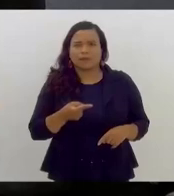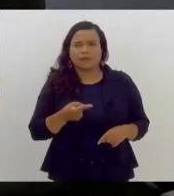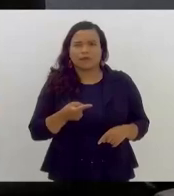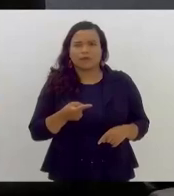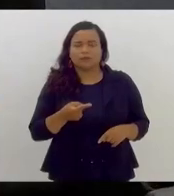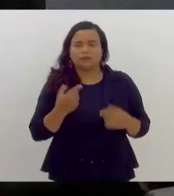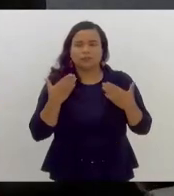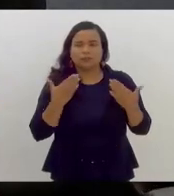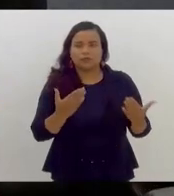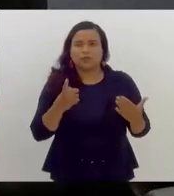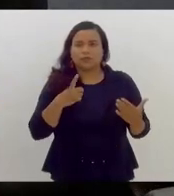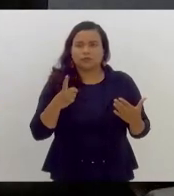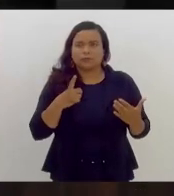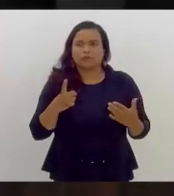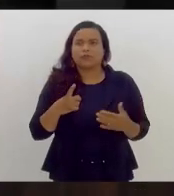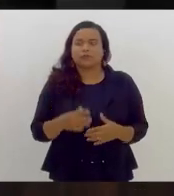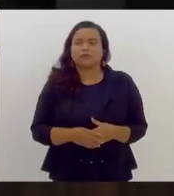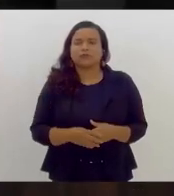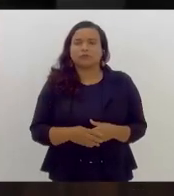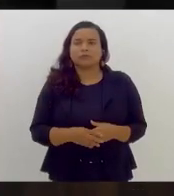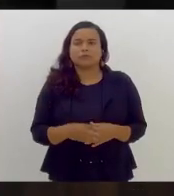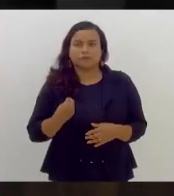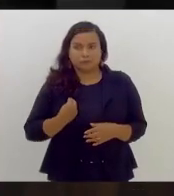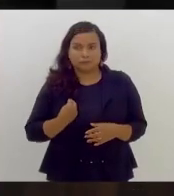que eu cantei primeiro, está valendo.